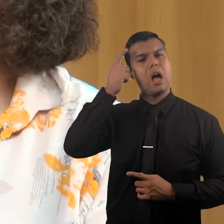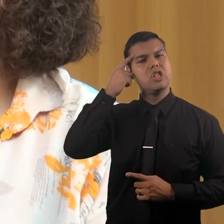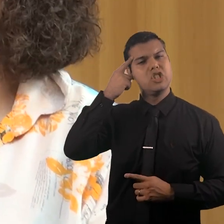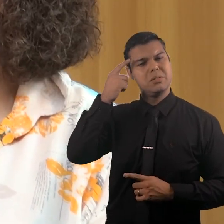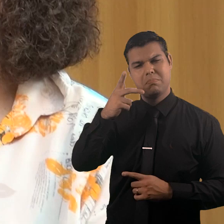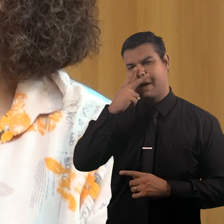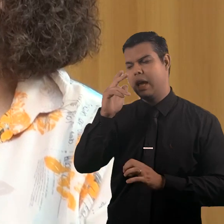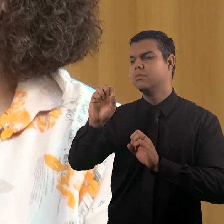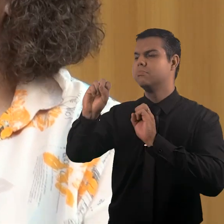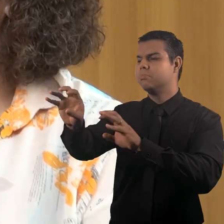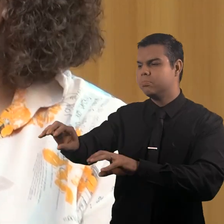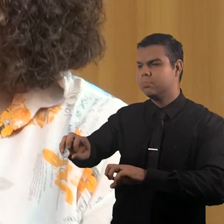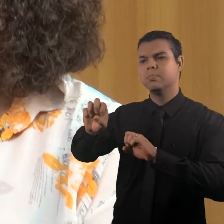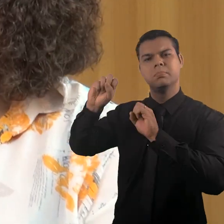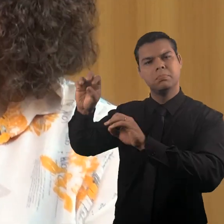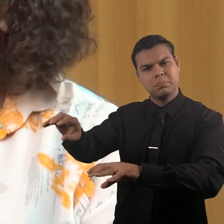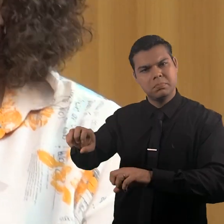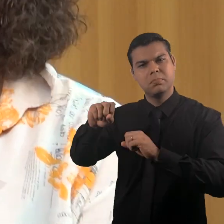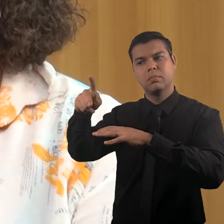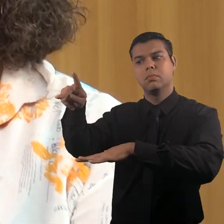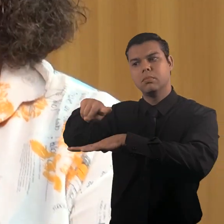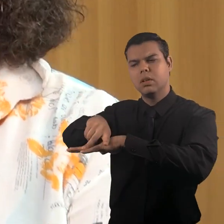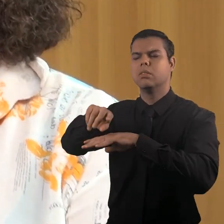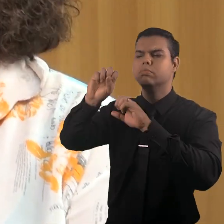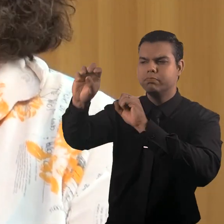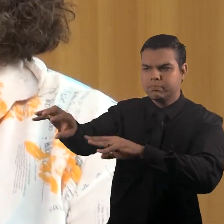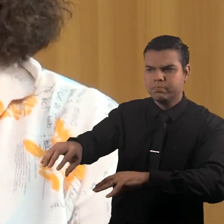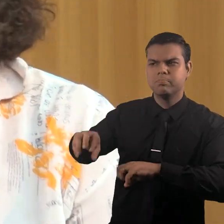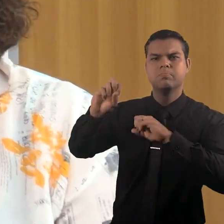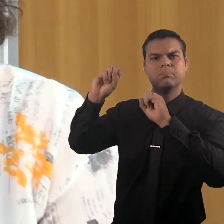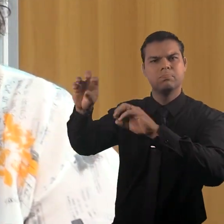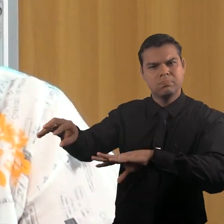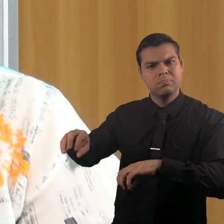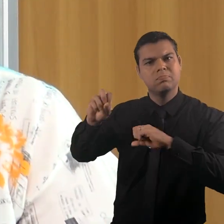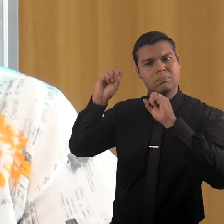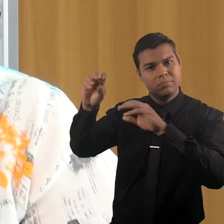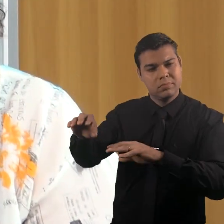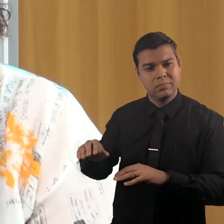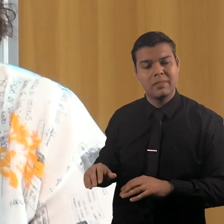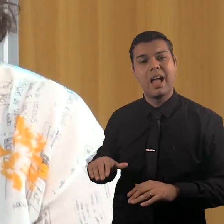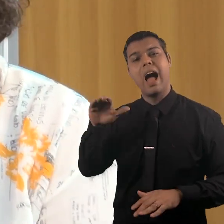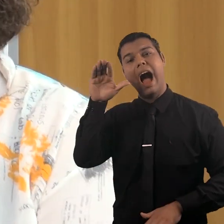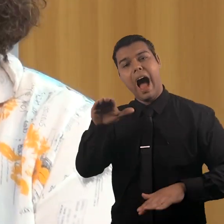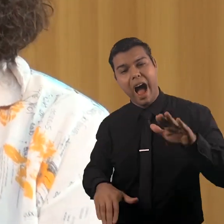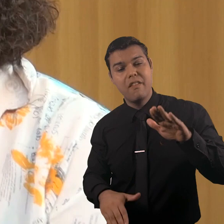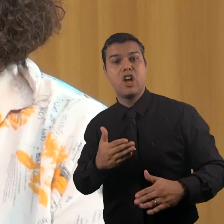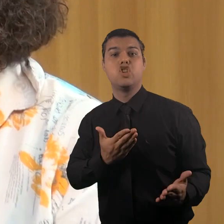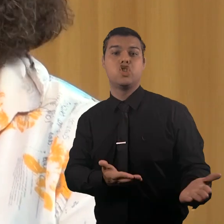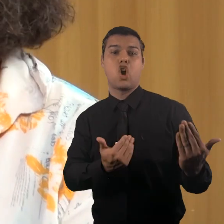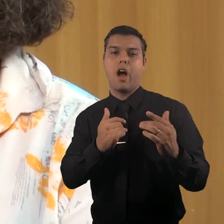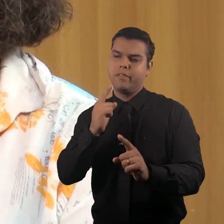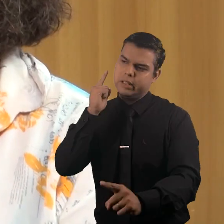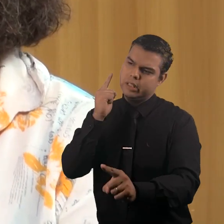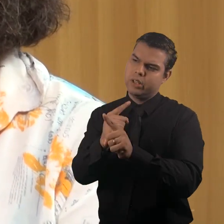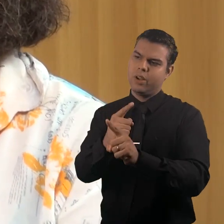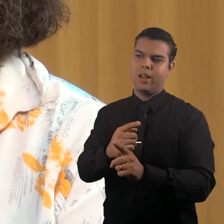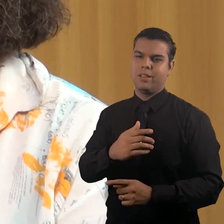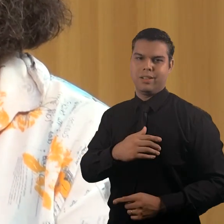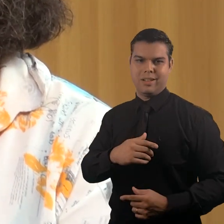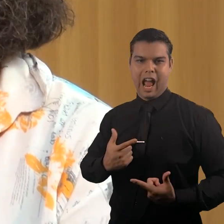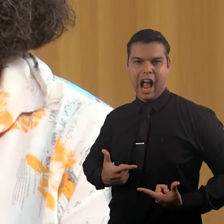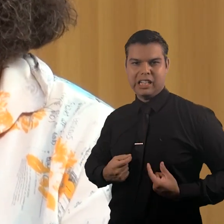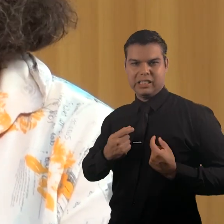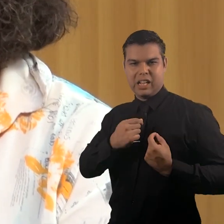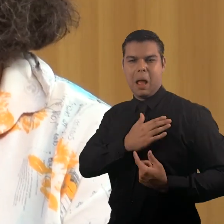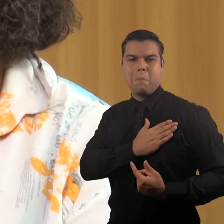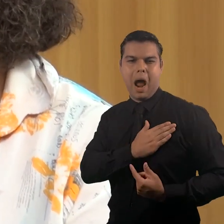uma mentalidade que você vai ensinando para os pacientes, eles vão ensinando para você. Muita gente jovem diagnosticada com câncer de